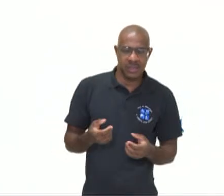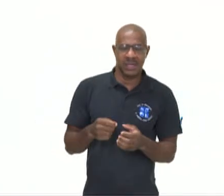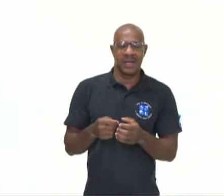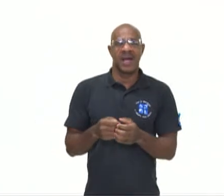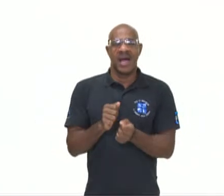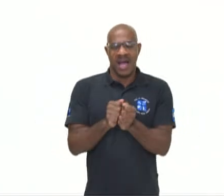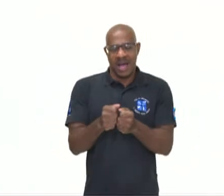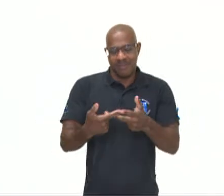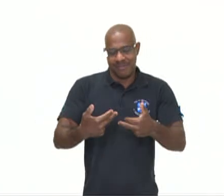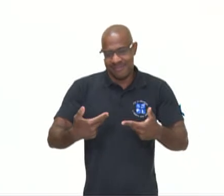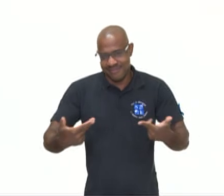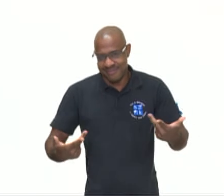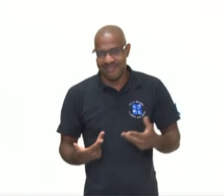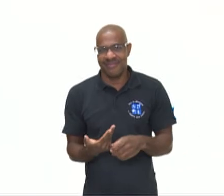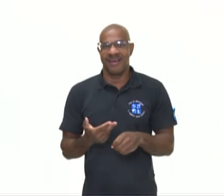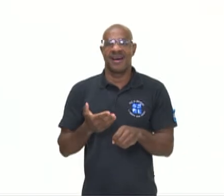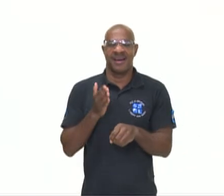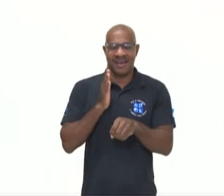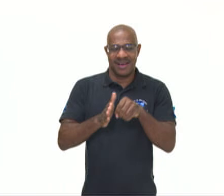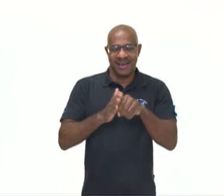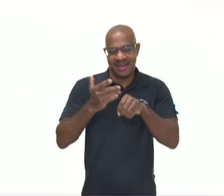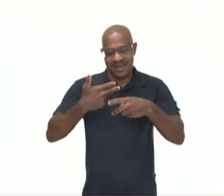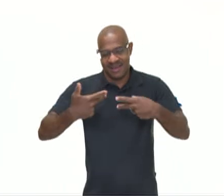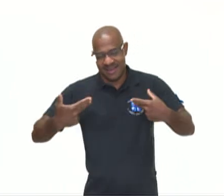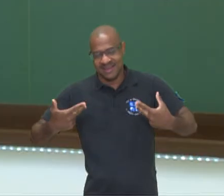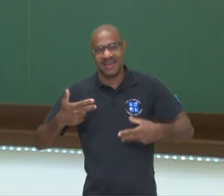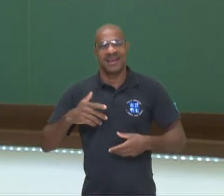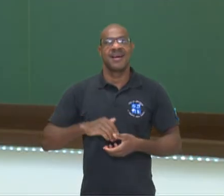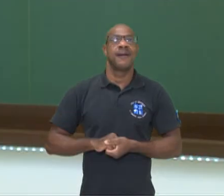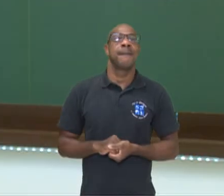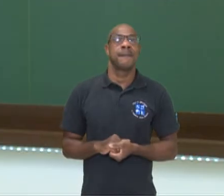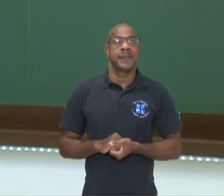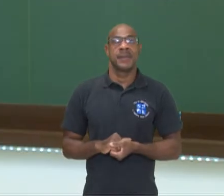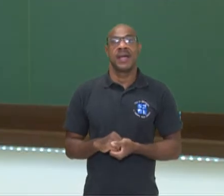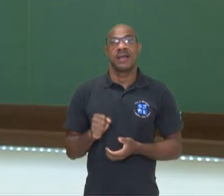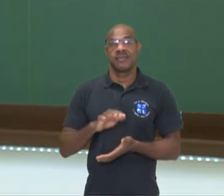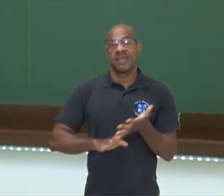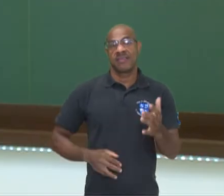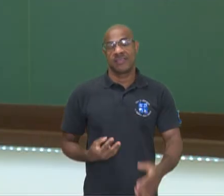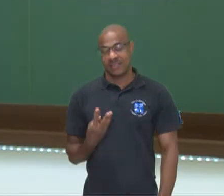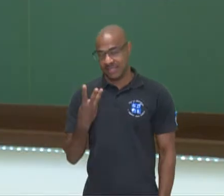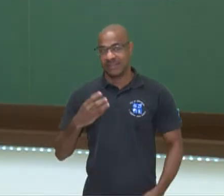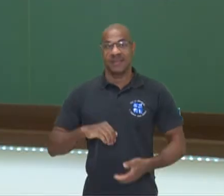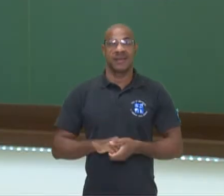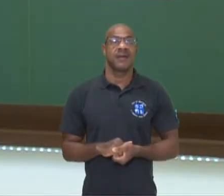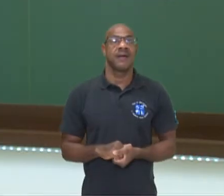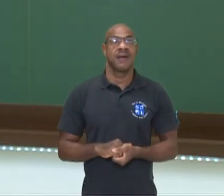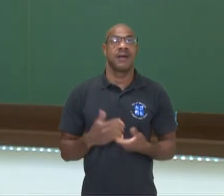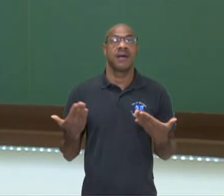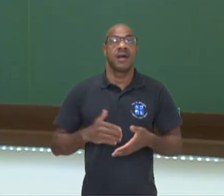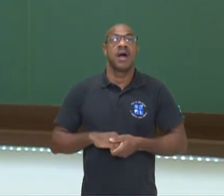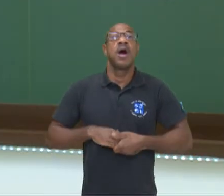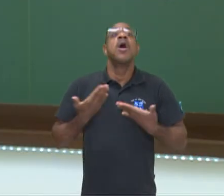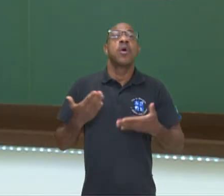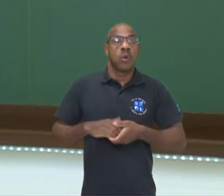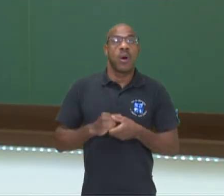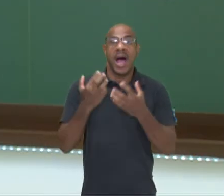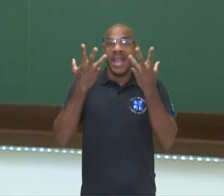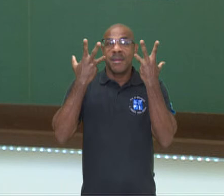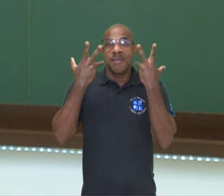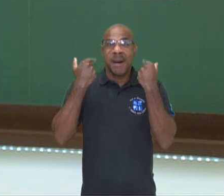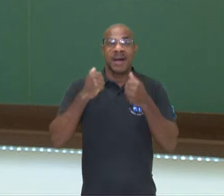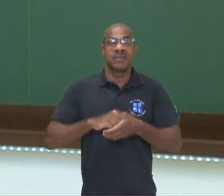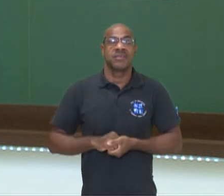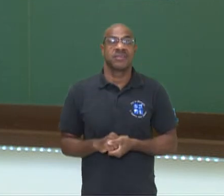Mas o espaço para ele é bem grande. E exercício 3 para você. Qual a espécie de animal exótico que é